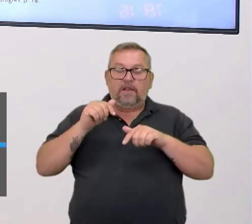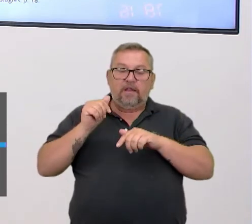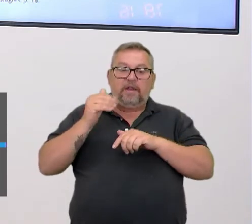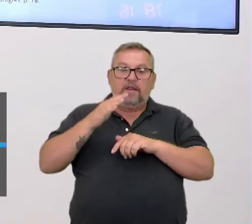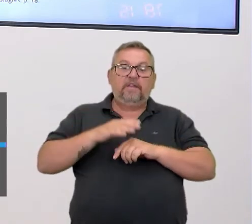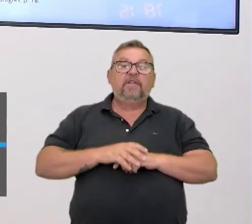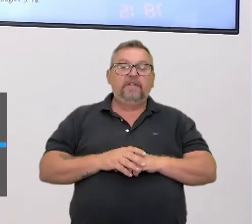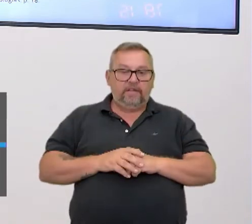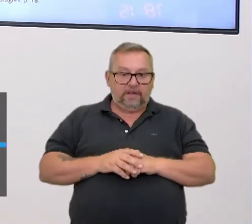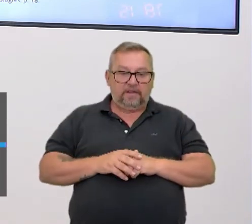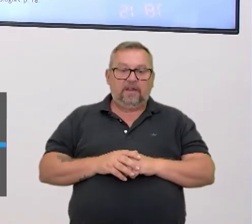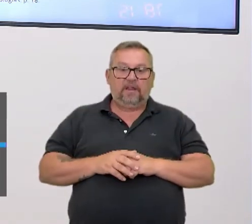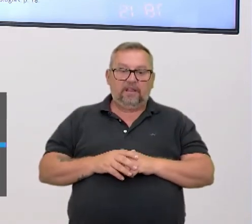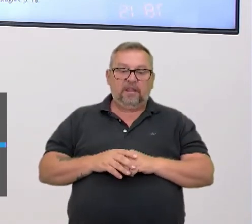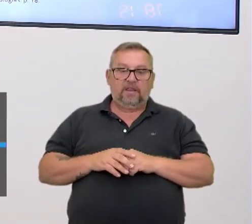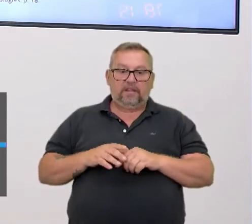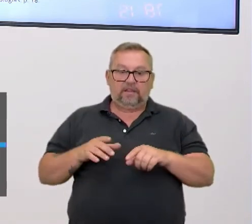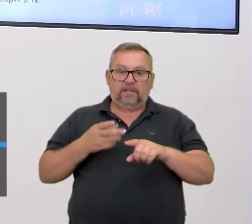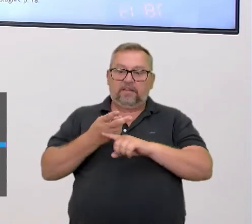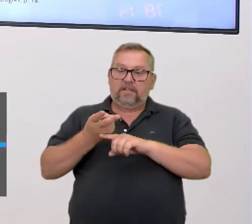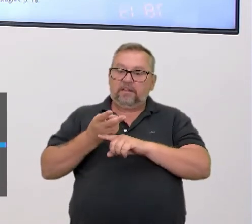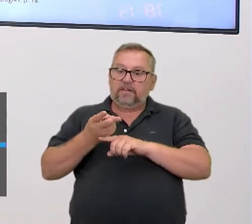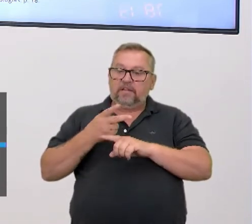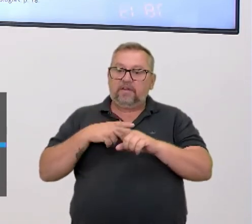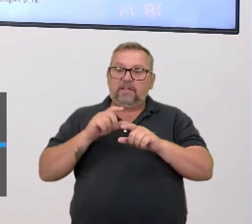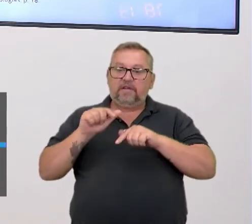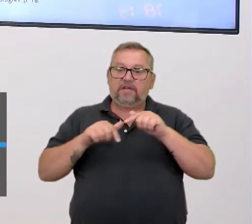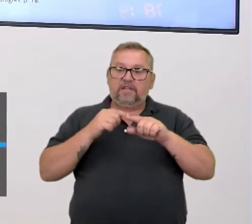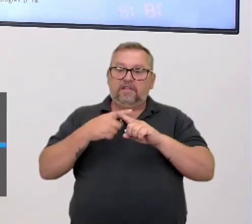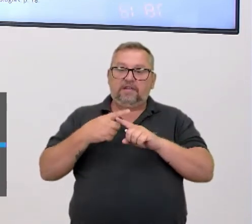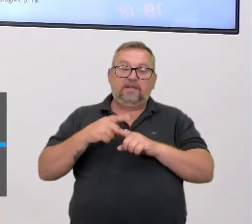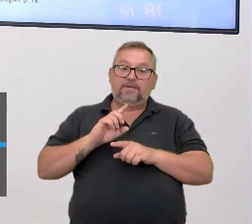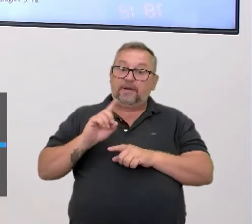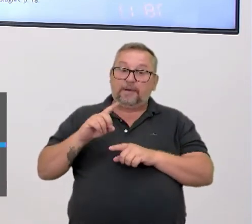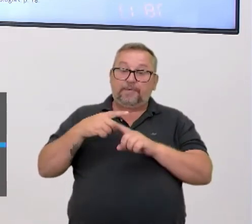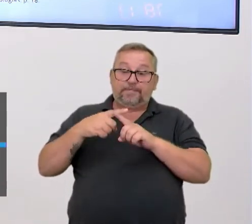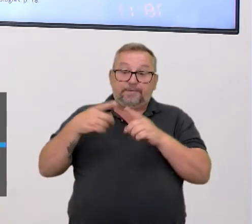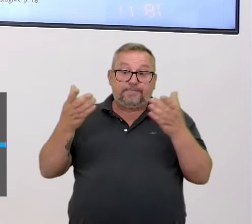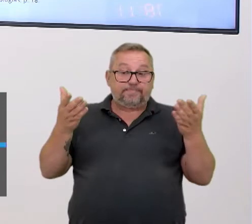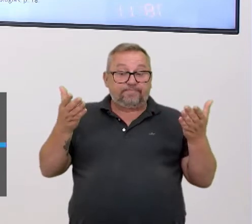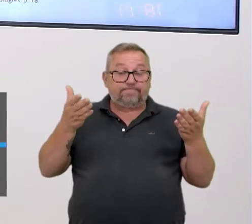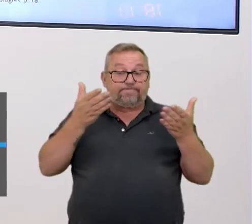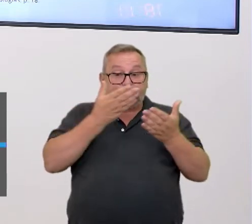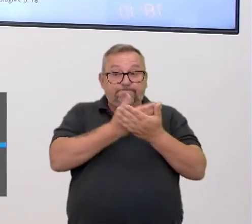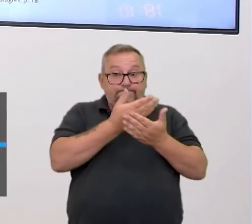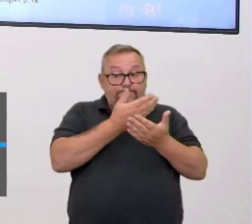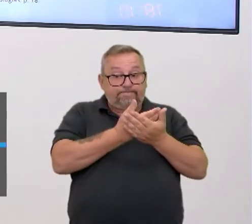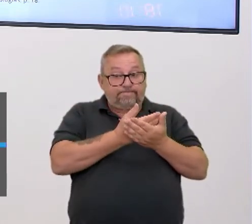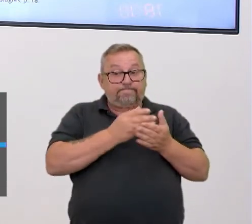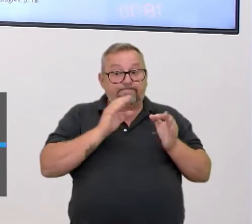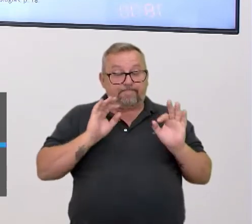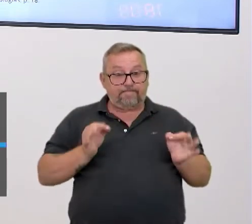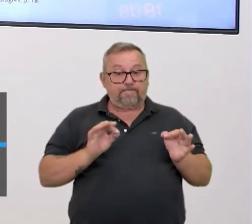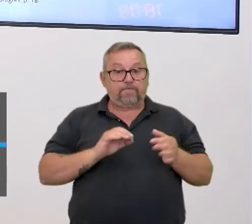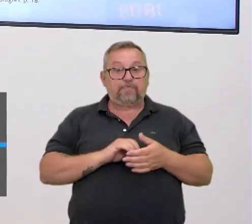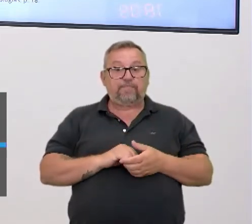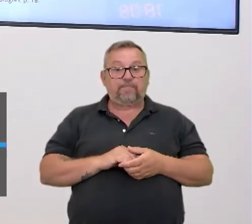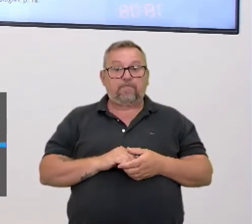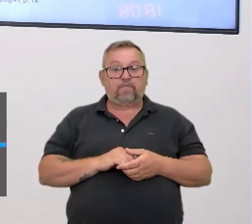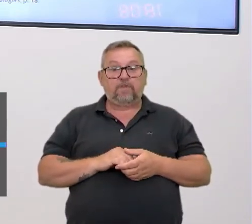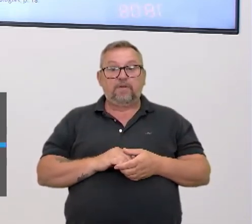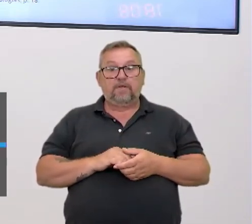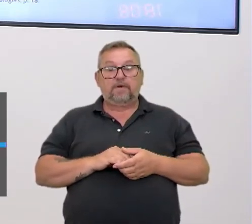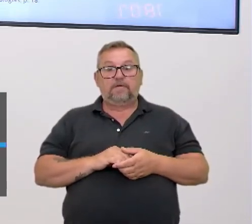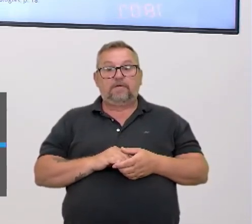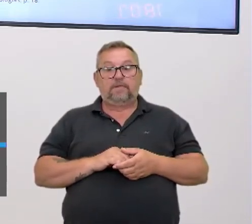Tá. Poxa, está procurando ocupação? Não, mas por quê? Porque a prioridade dele é estudar. Então, por exemplo, o que acontece? Ele se